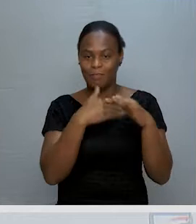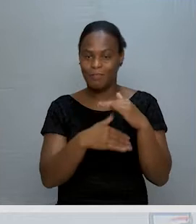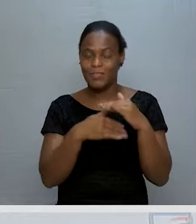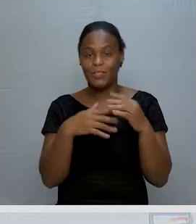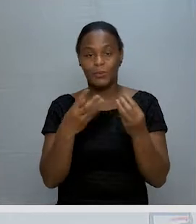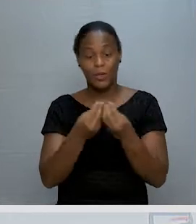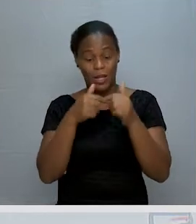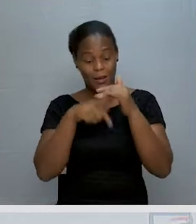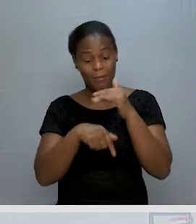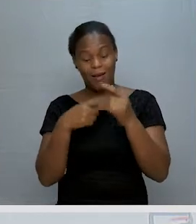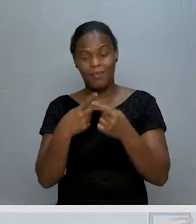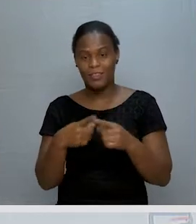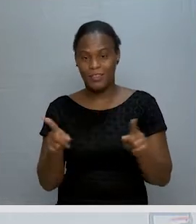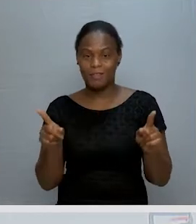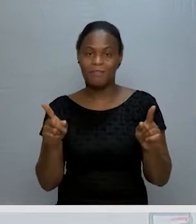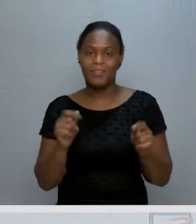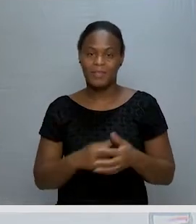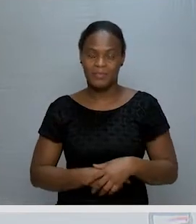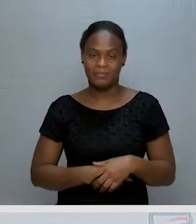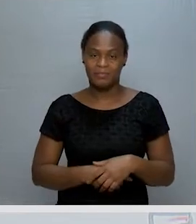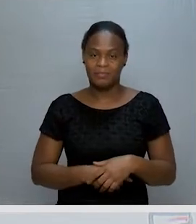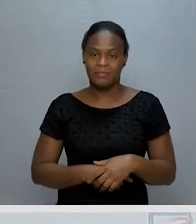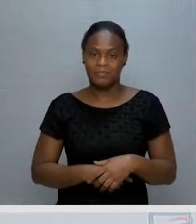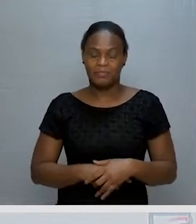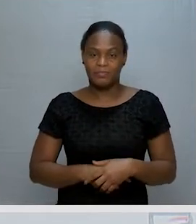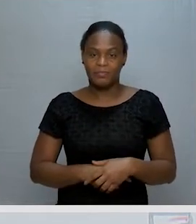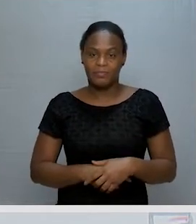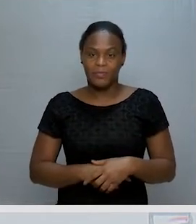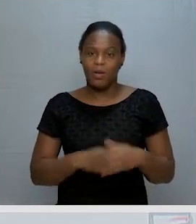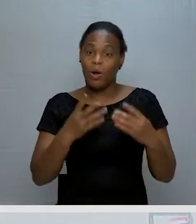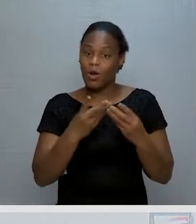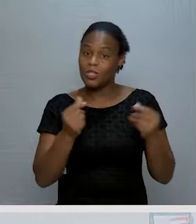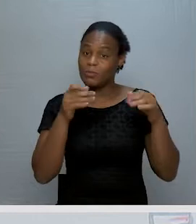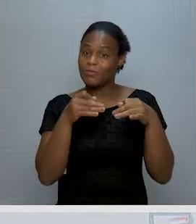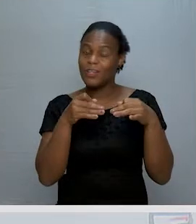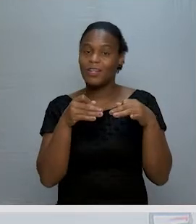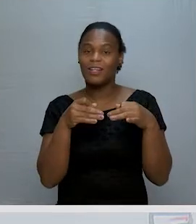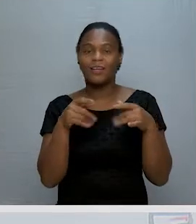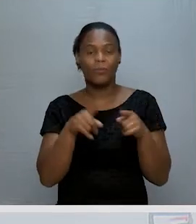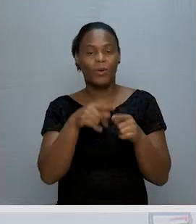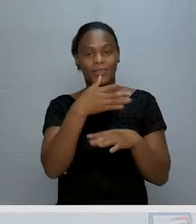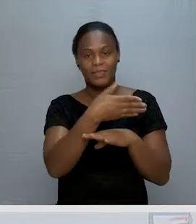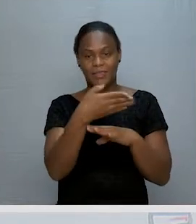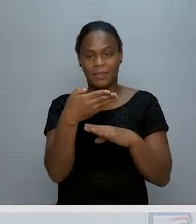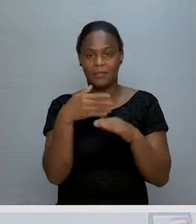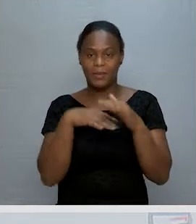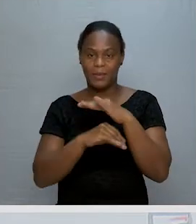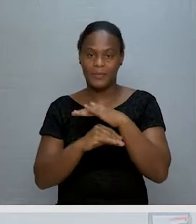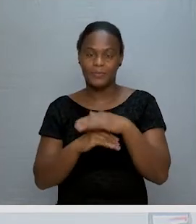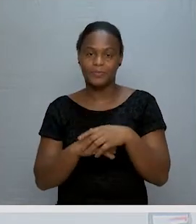duas frações com denominadores diferentes. O resultado é